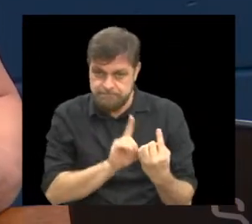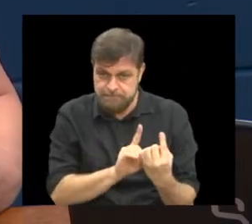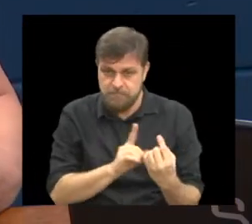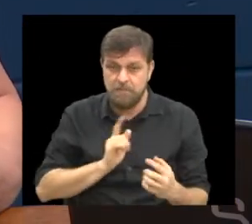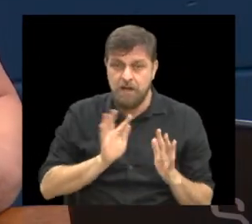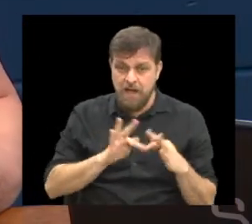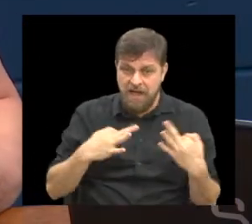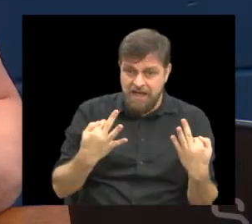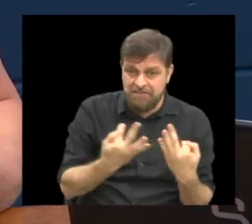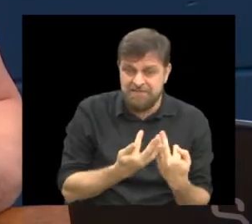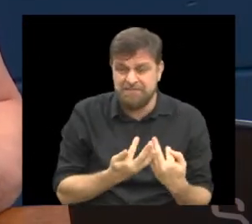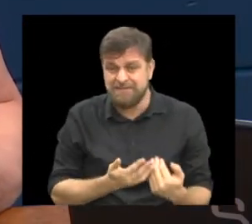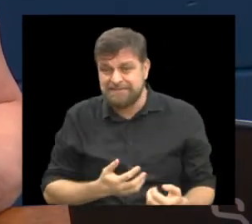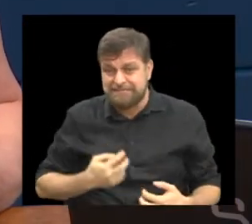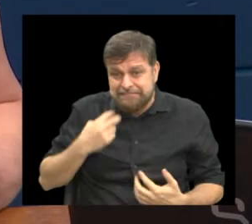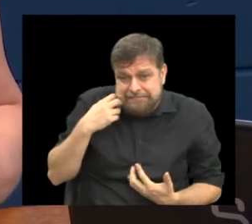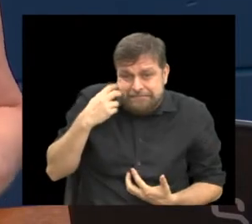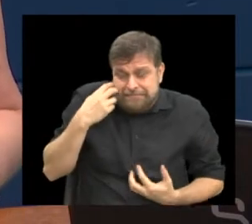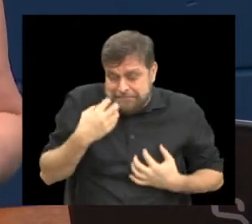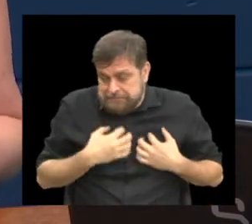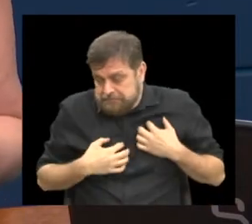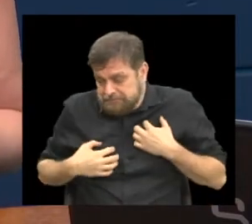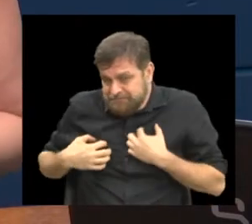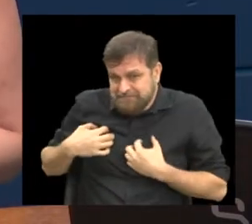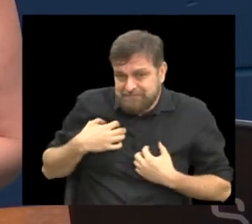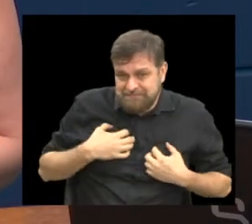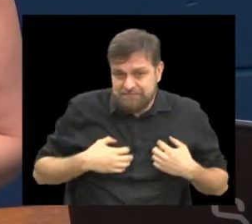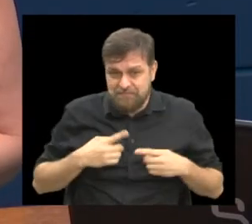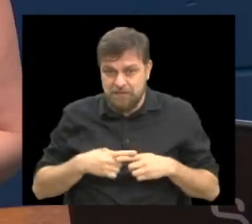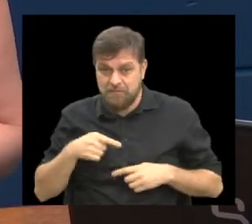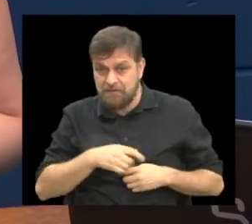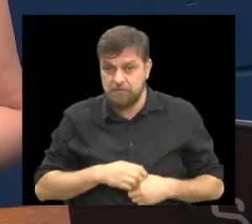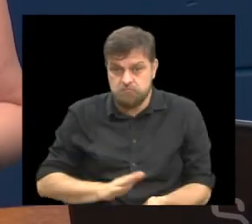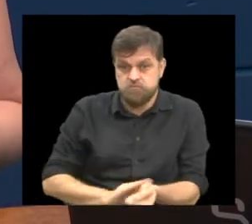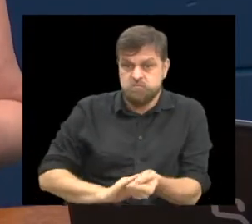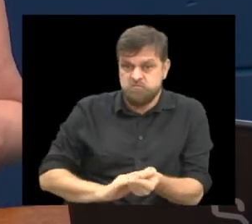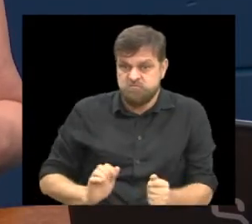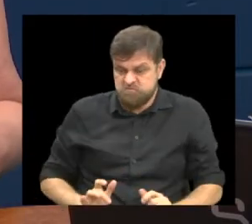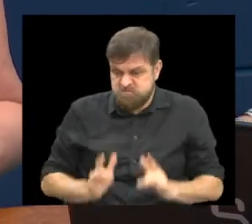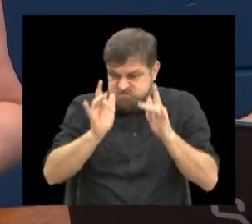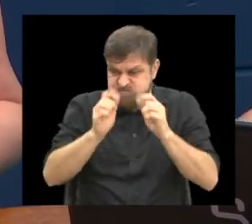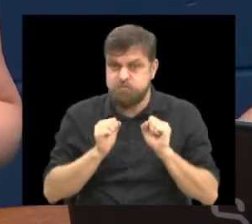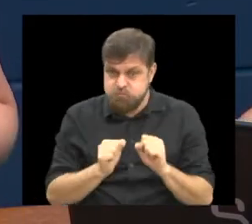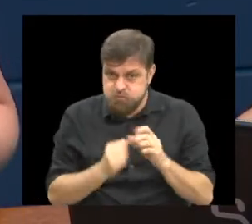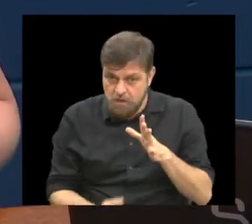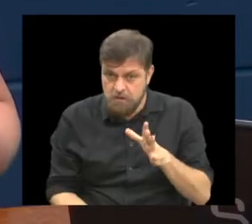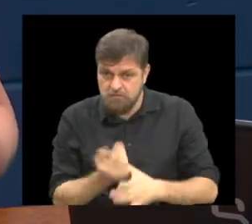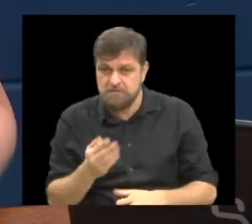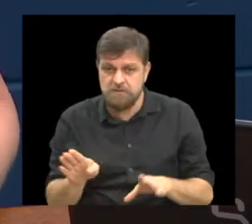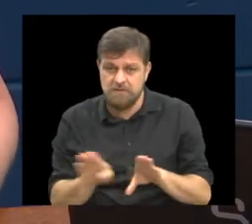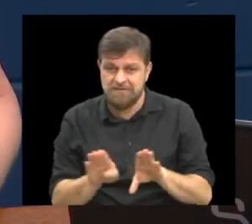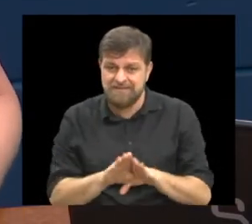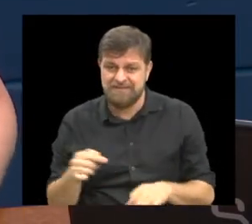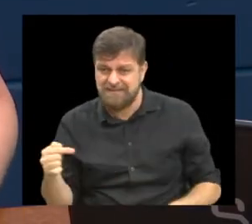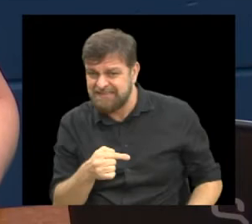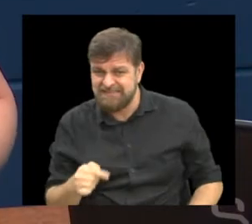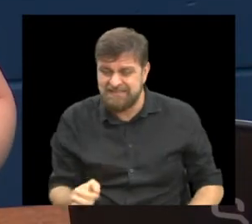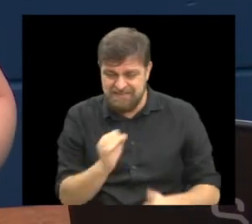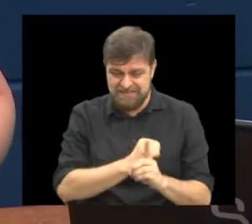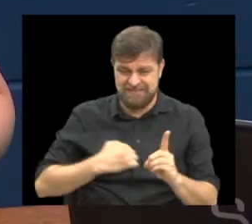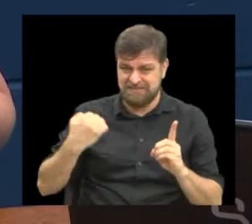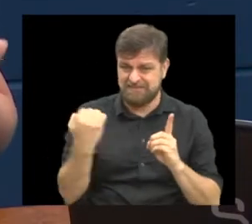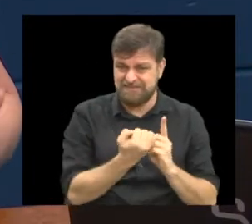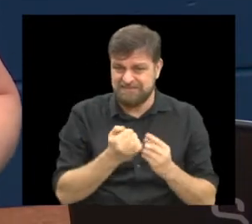própria família fica melindrada, né? Porque pode ter uma crise de agressão, ou, às vezes, a incontinência social,